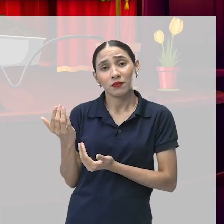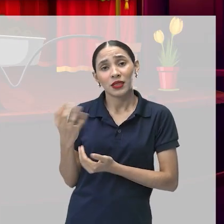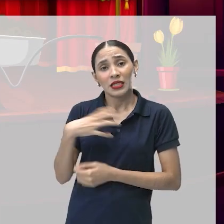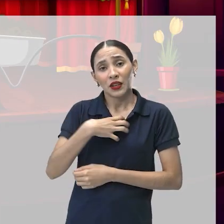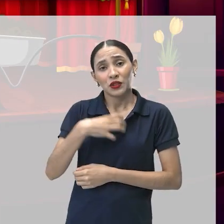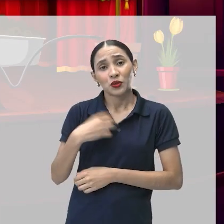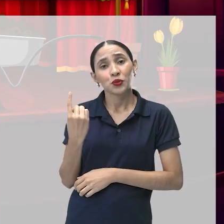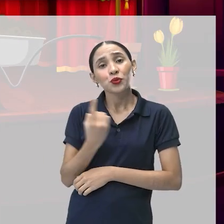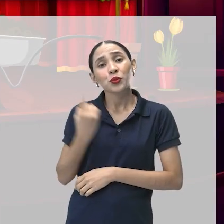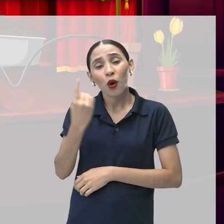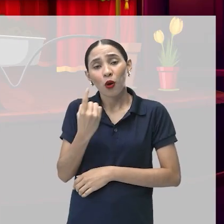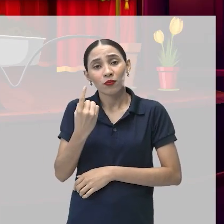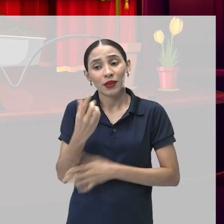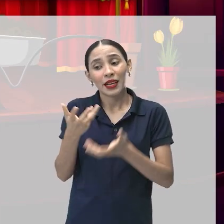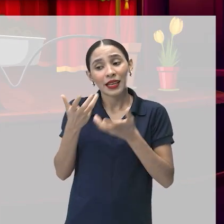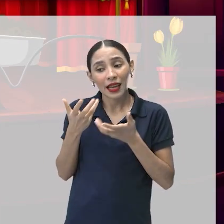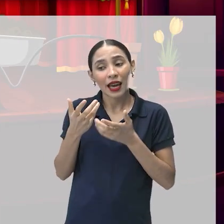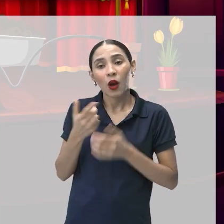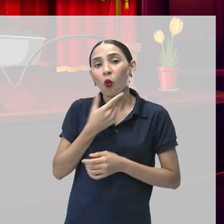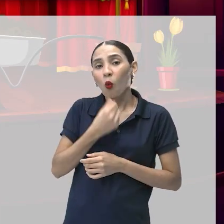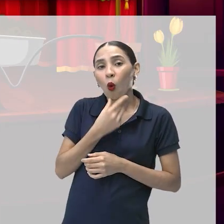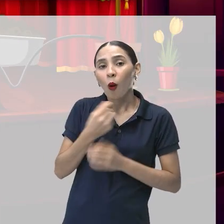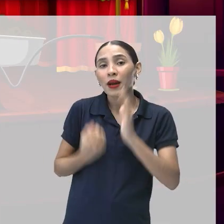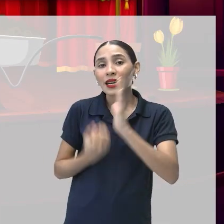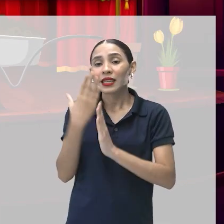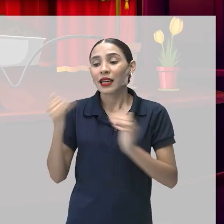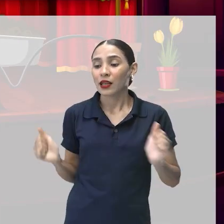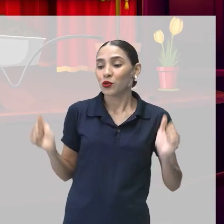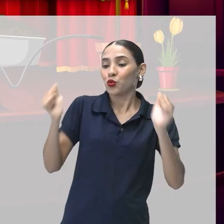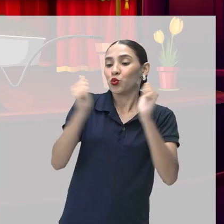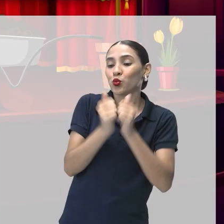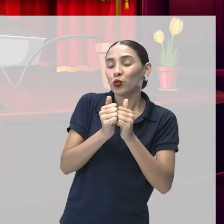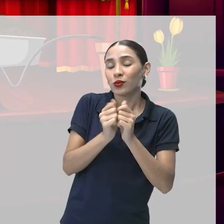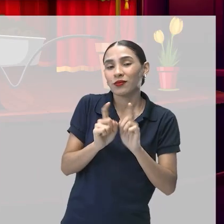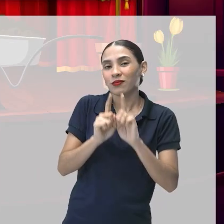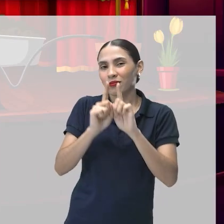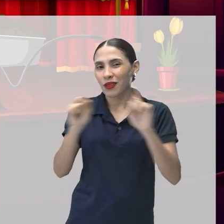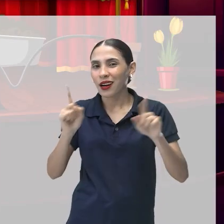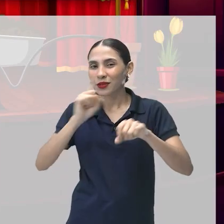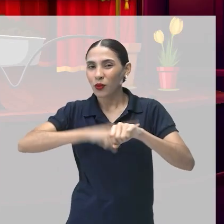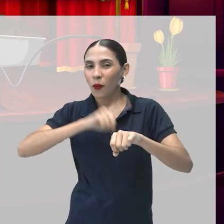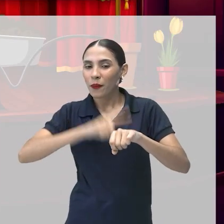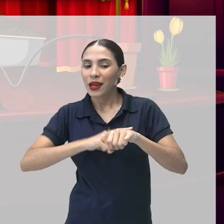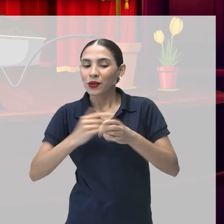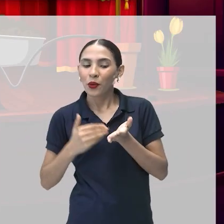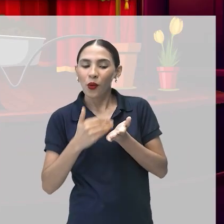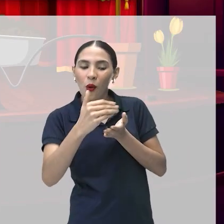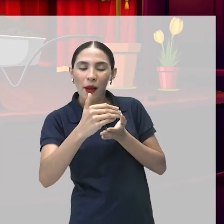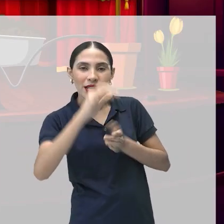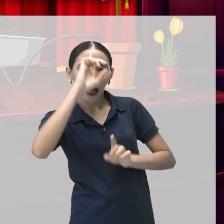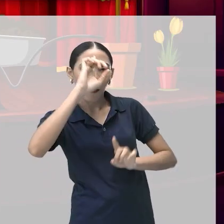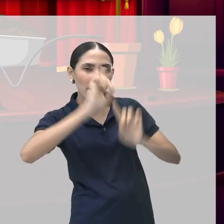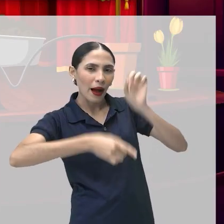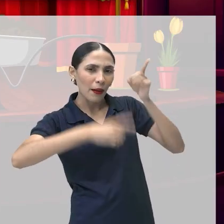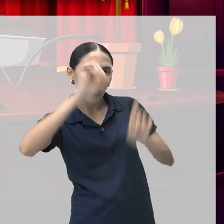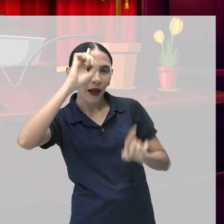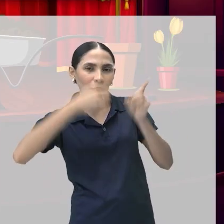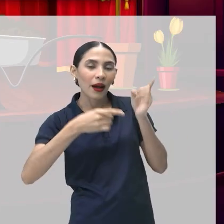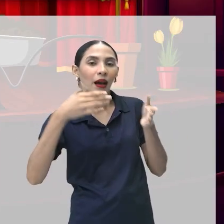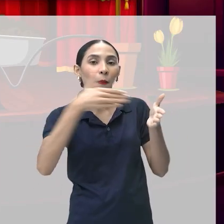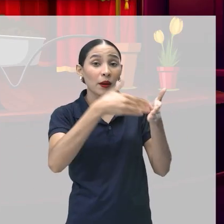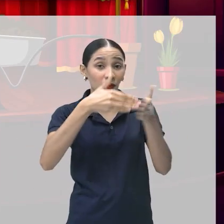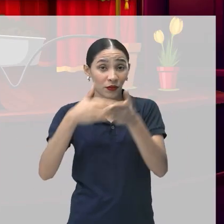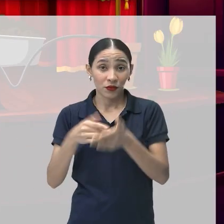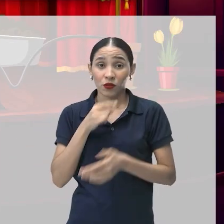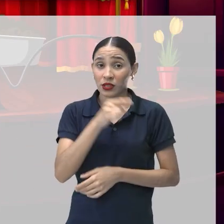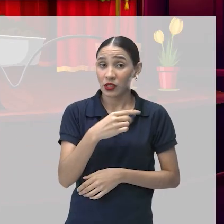parceiro, ela quer uma companhia, e ela cria, ela idealiza. Só que chega um momento que ele começa a tolir a liberdade dela.